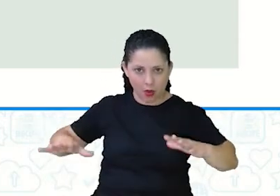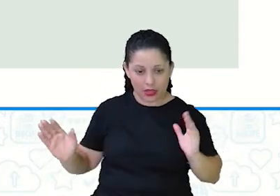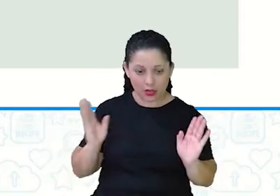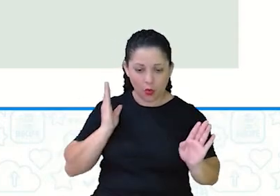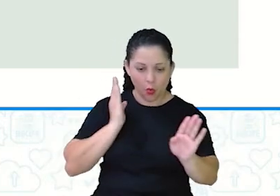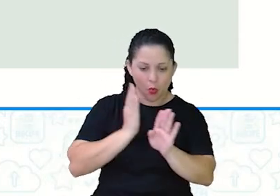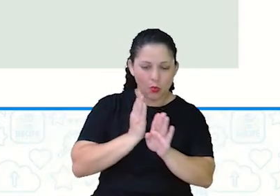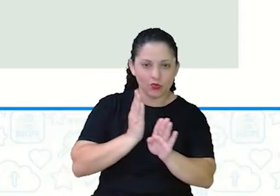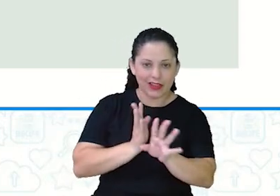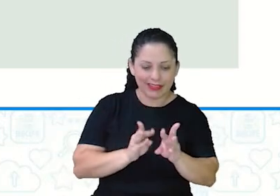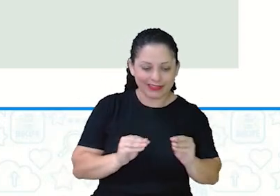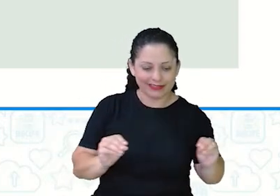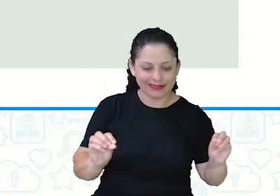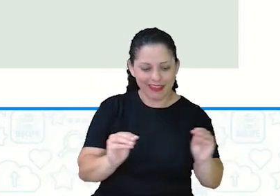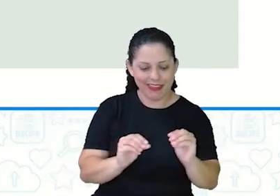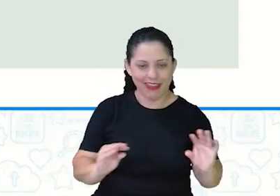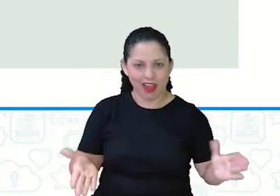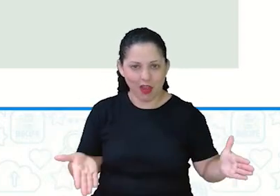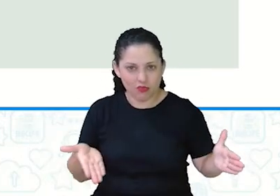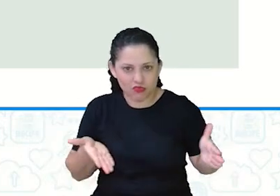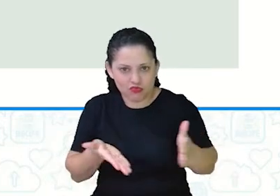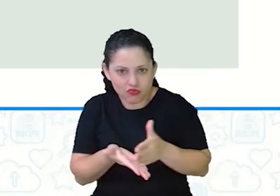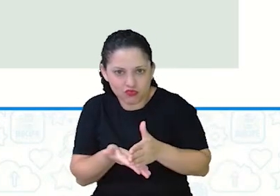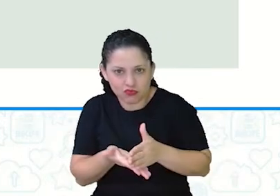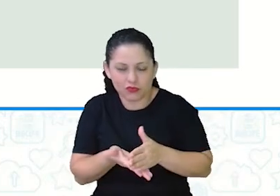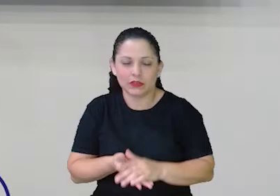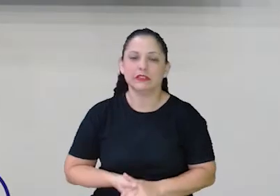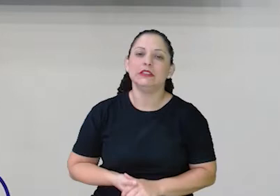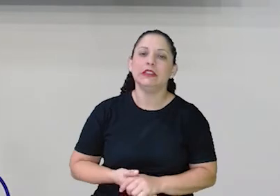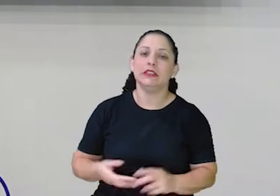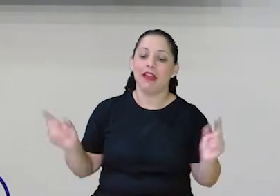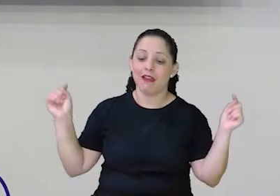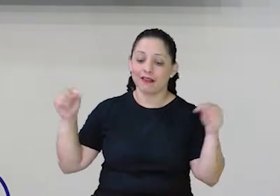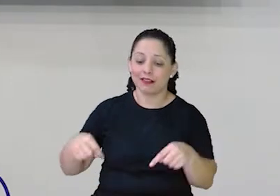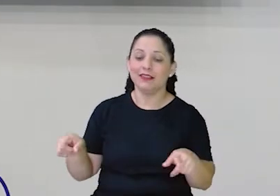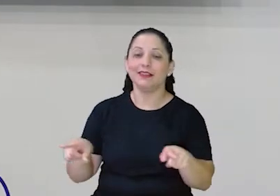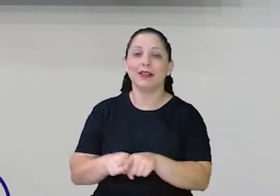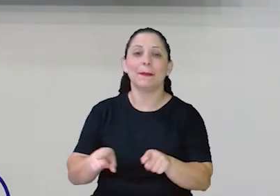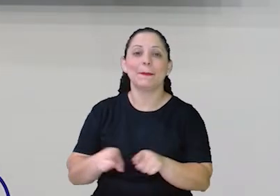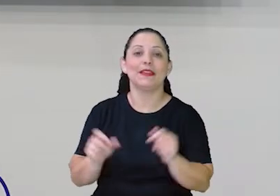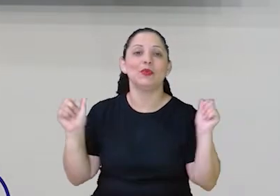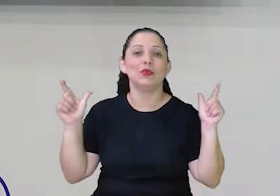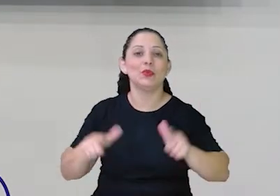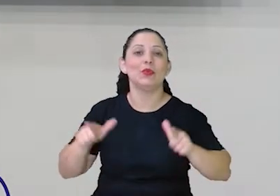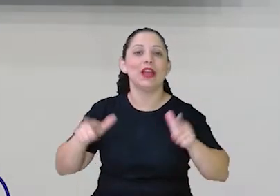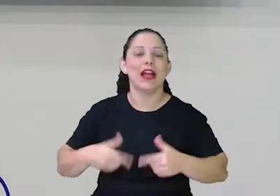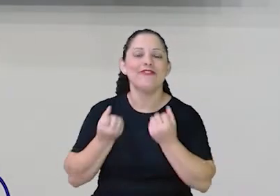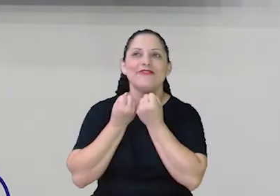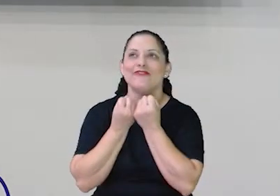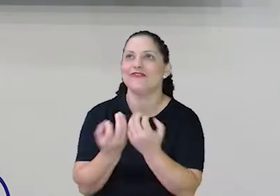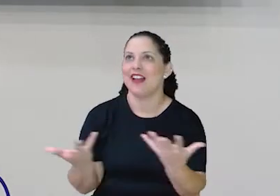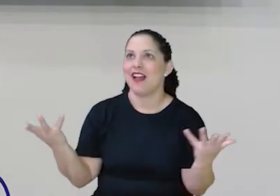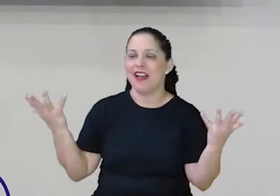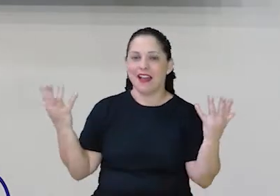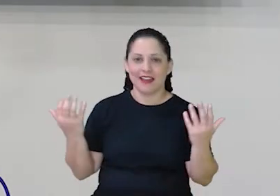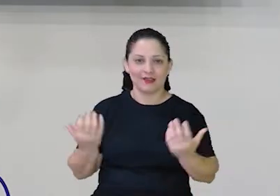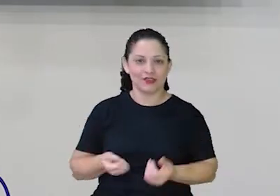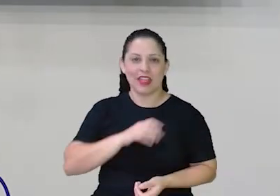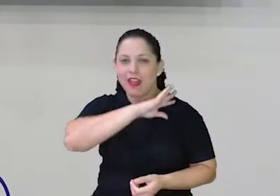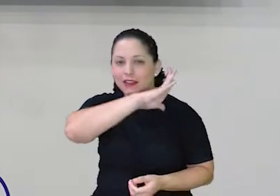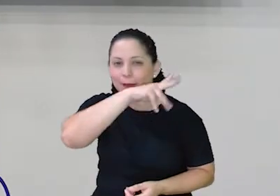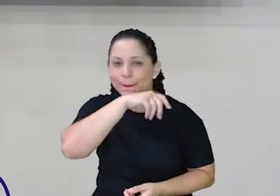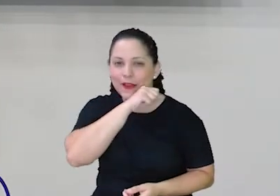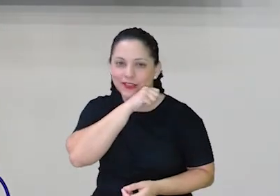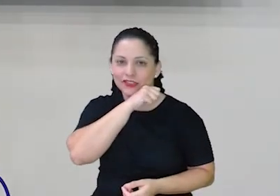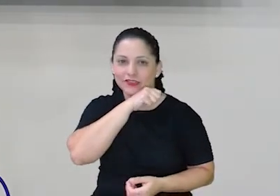com a terra. E ali também, para quem não sabe, é o berçário de muitos animais marinhos. Muitos animais marinhos vão